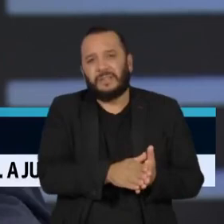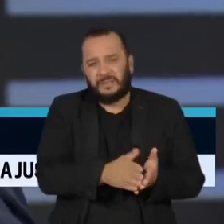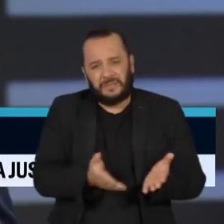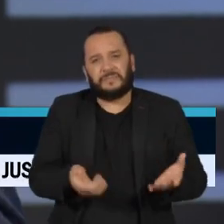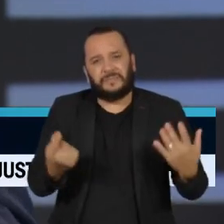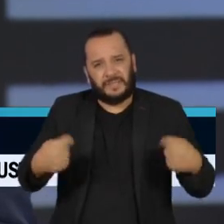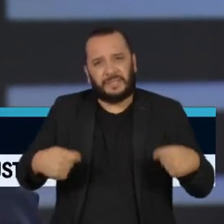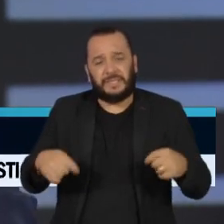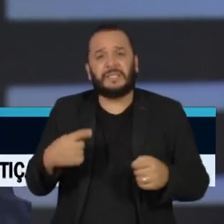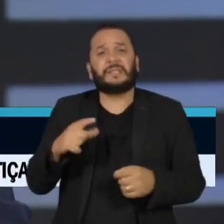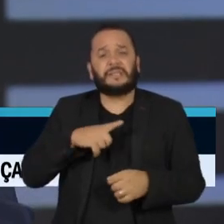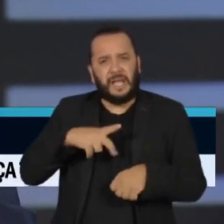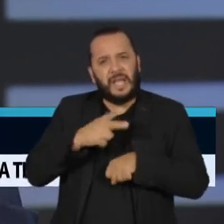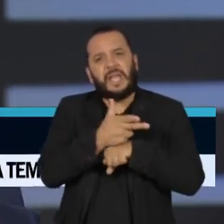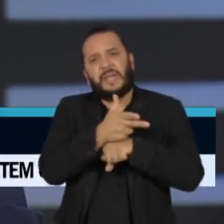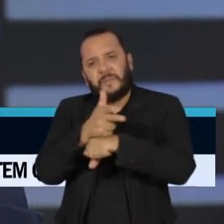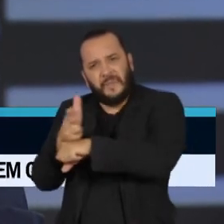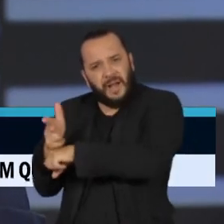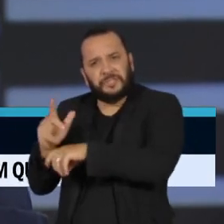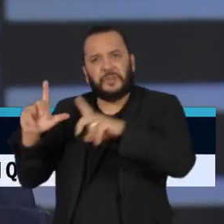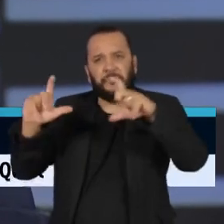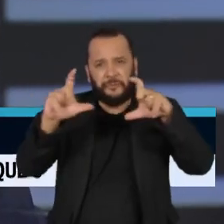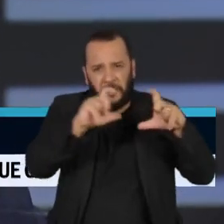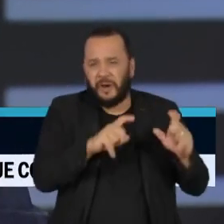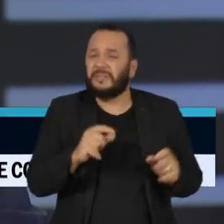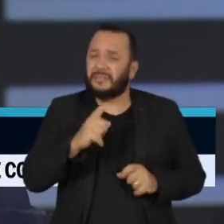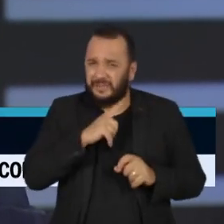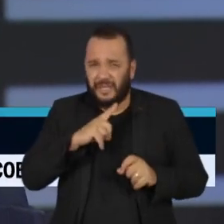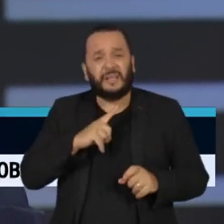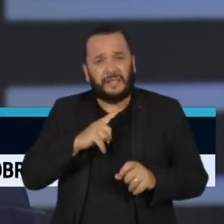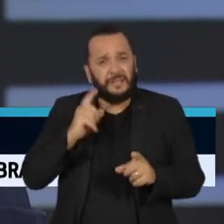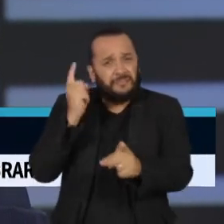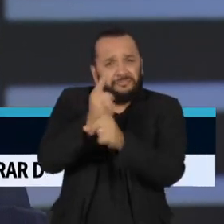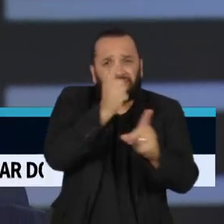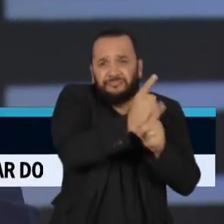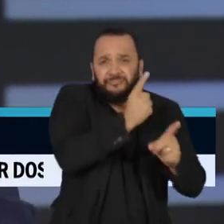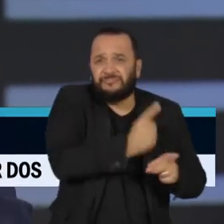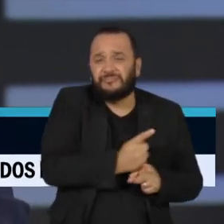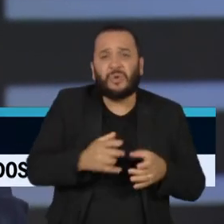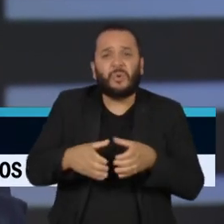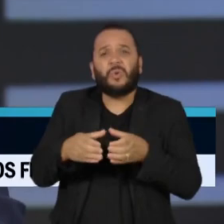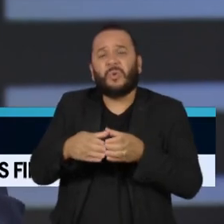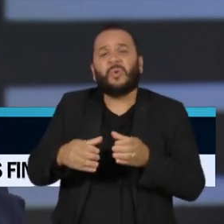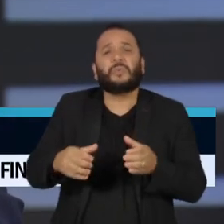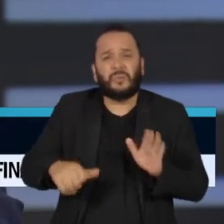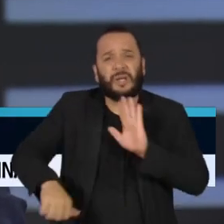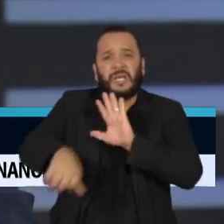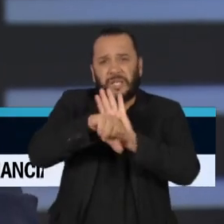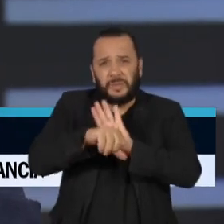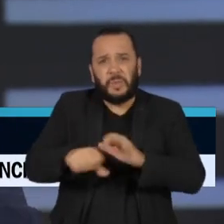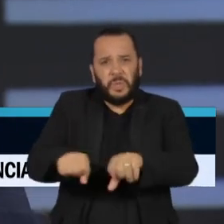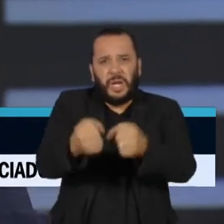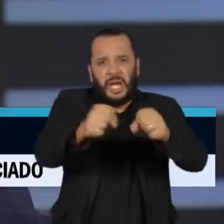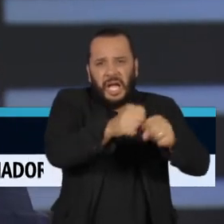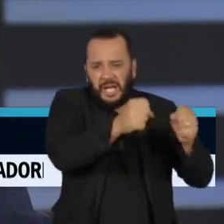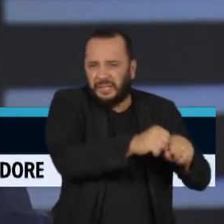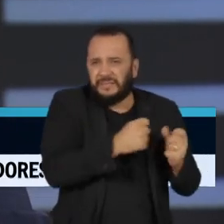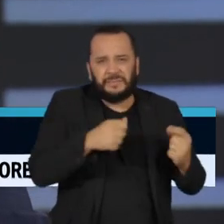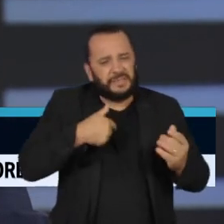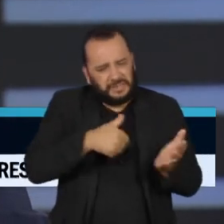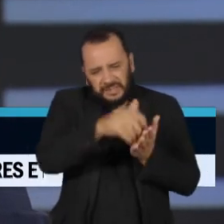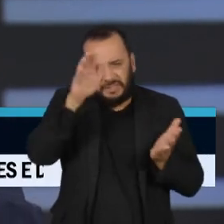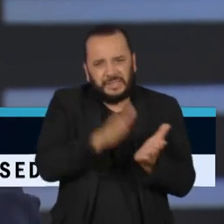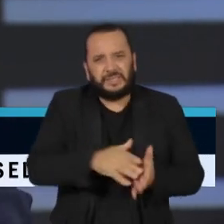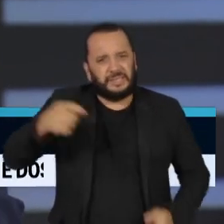não faltam crimes é necessário a punição Severa Por parte dos poderes constituintes para que isso